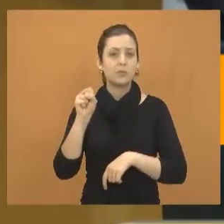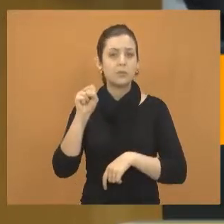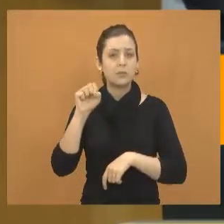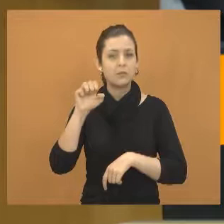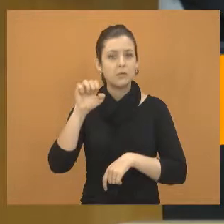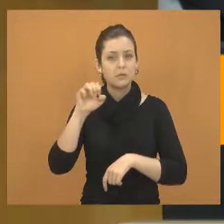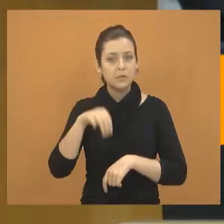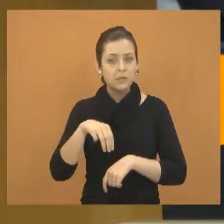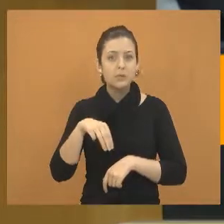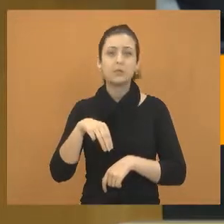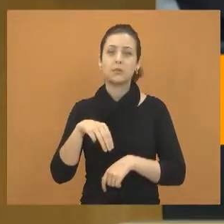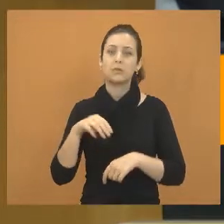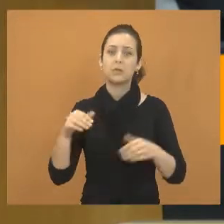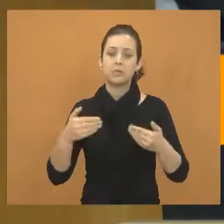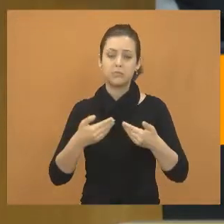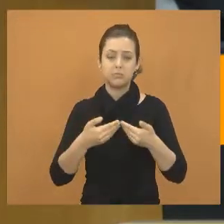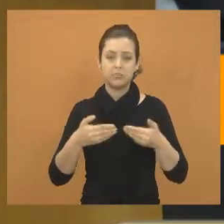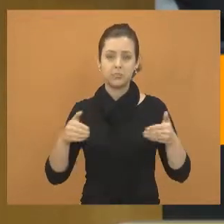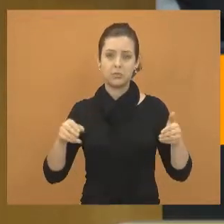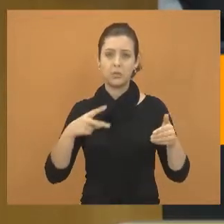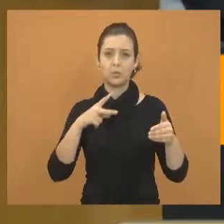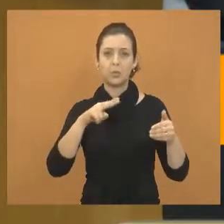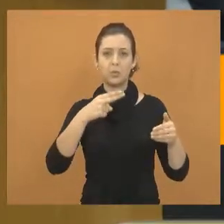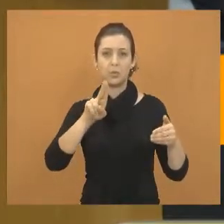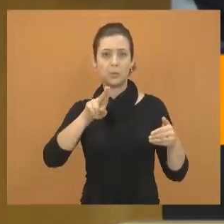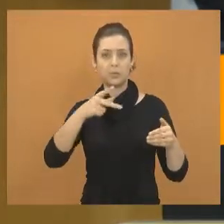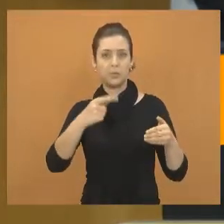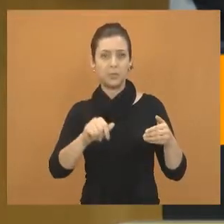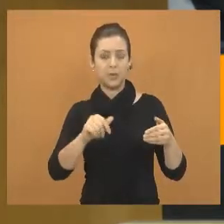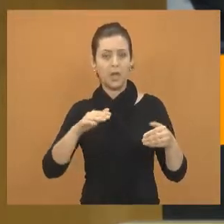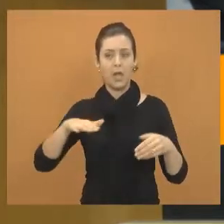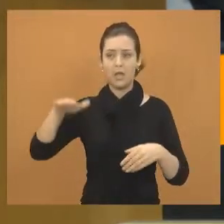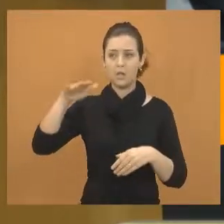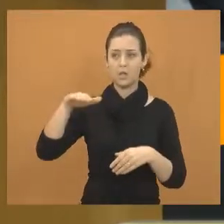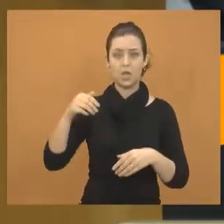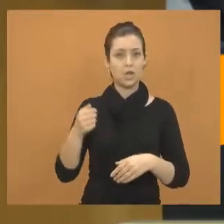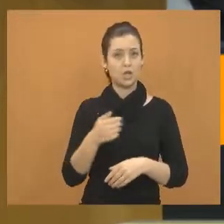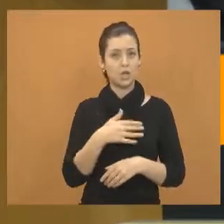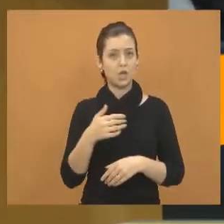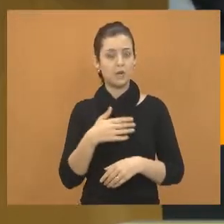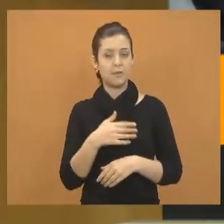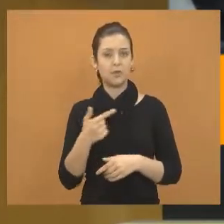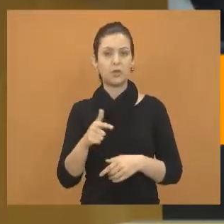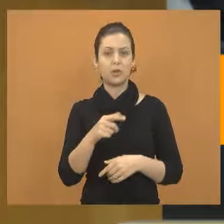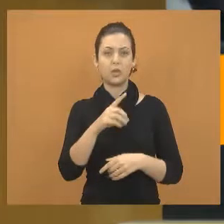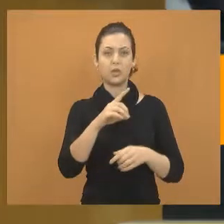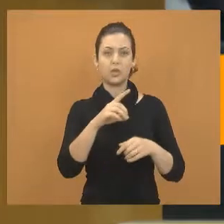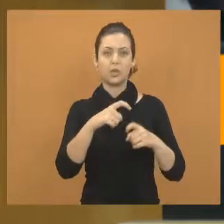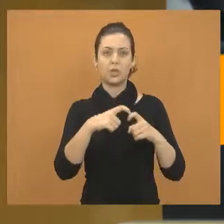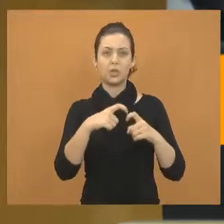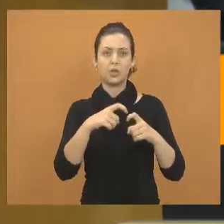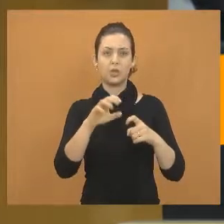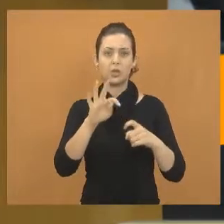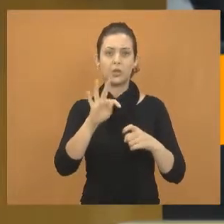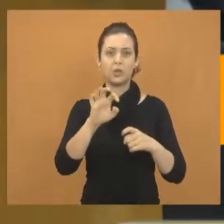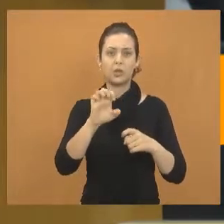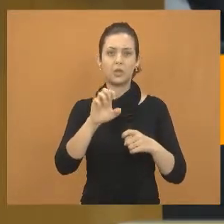pronto-socorro, com a inauguração da UPA adulto ali na unidade nova do Dr. Thelma, ali na